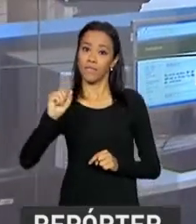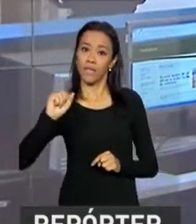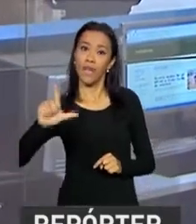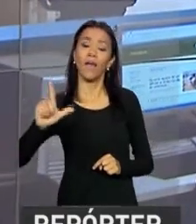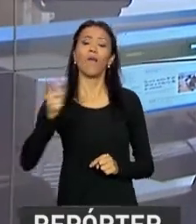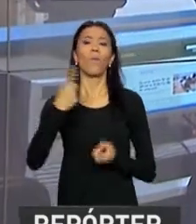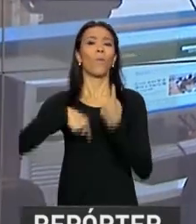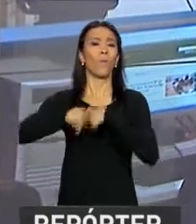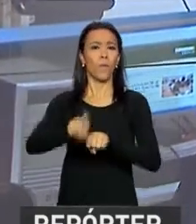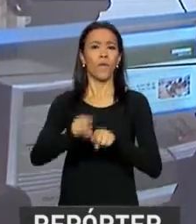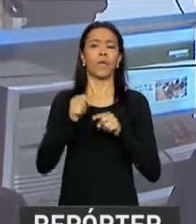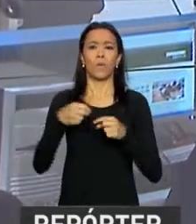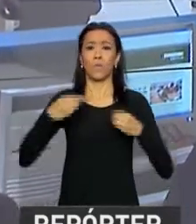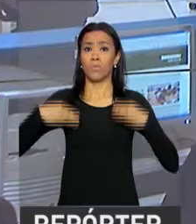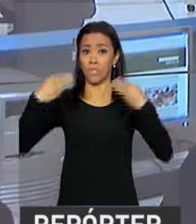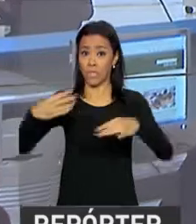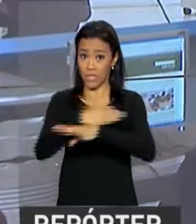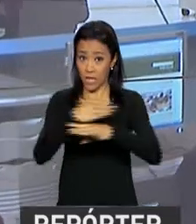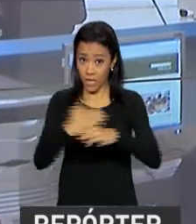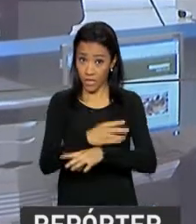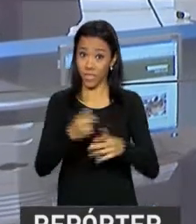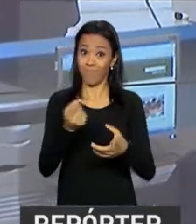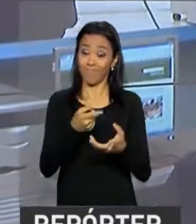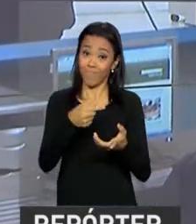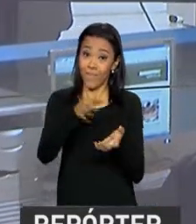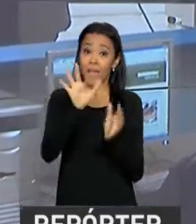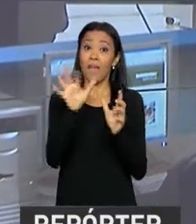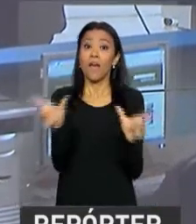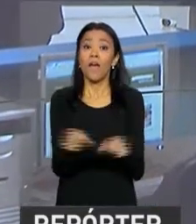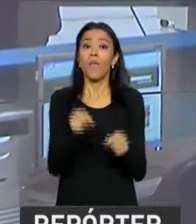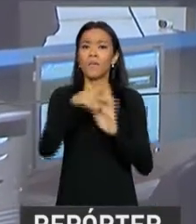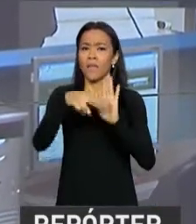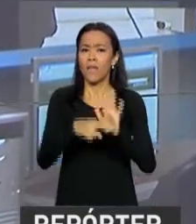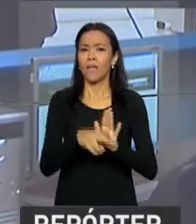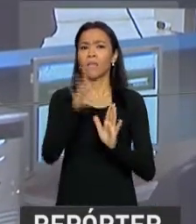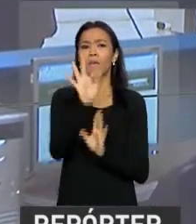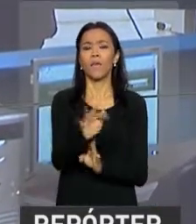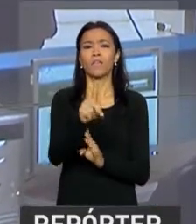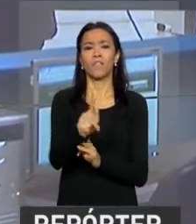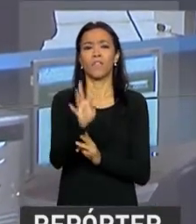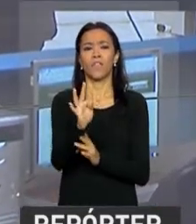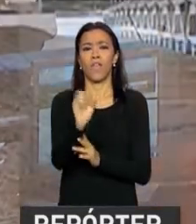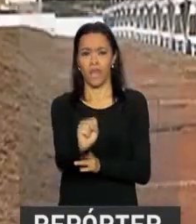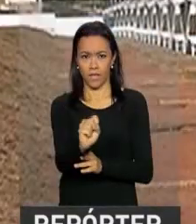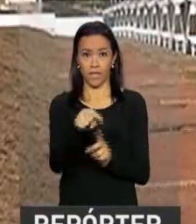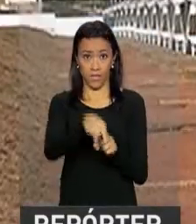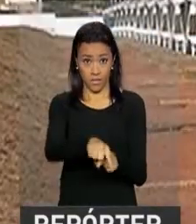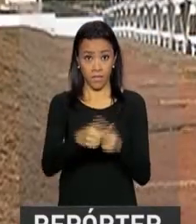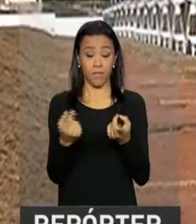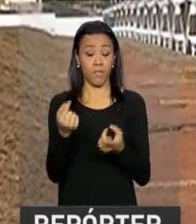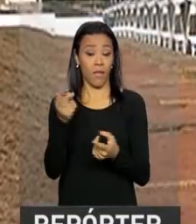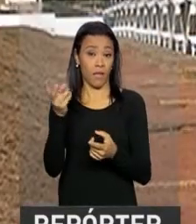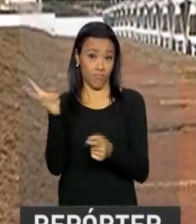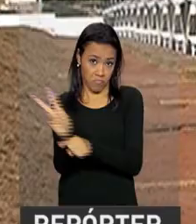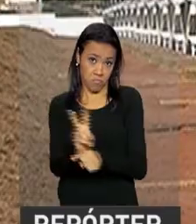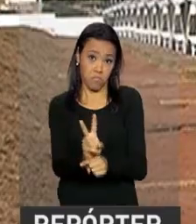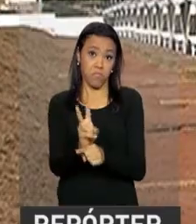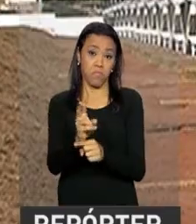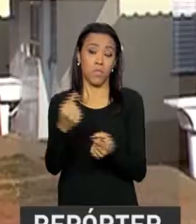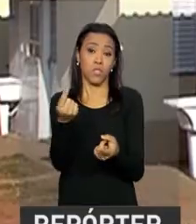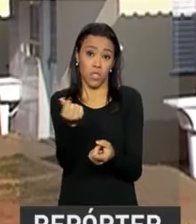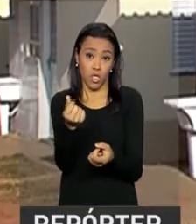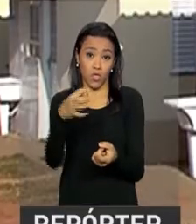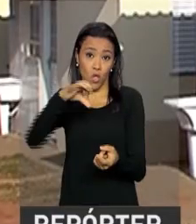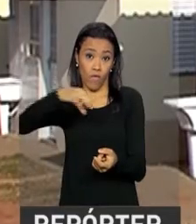norma sobre a utilização do fgts para financiar imóveis do minha casa minha vida nesta linha de financiamento 90% do